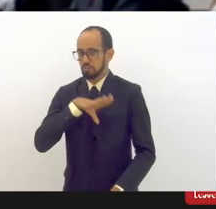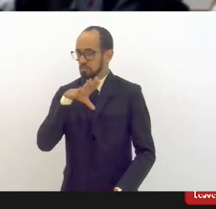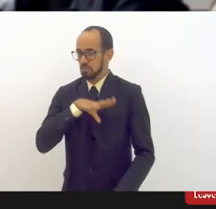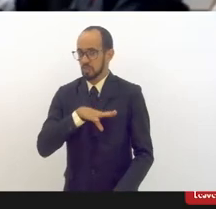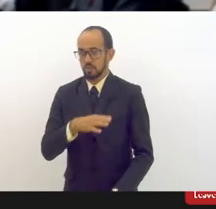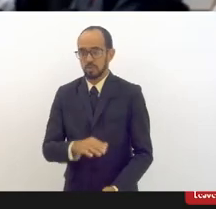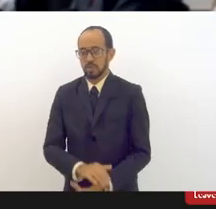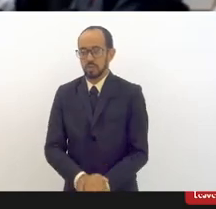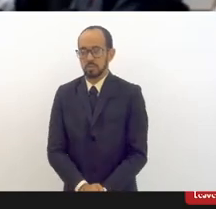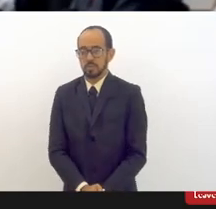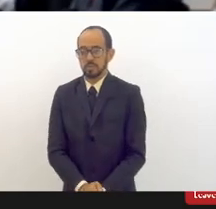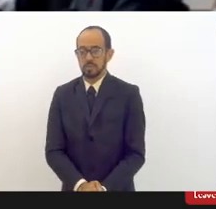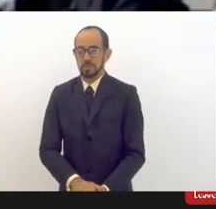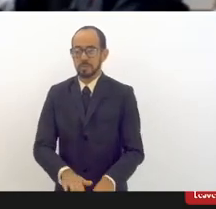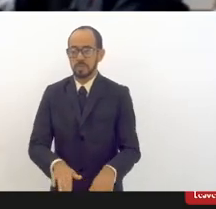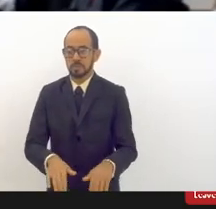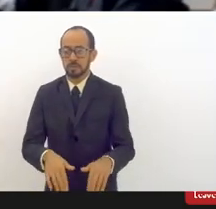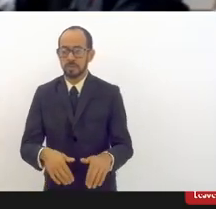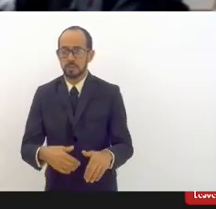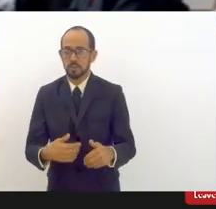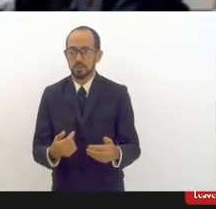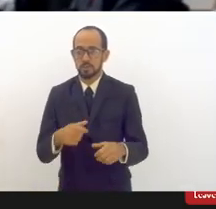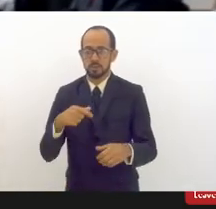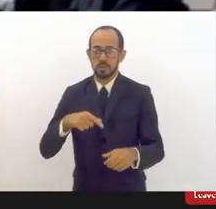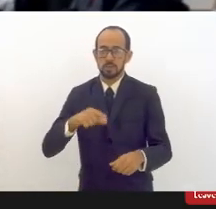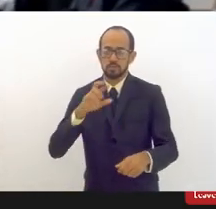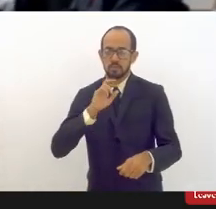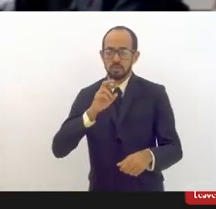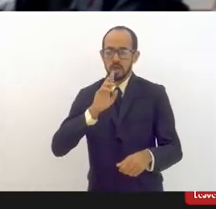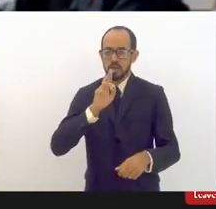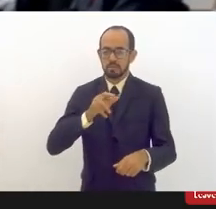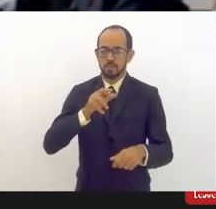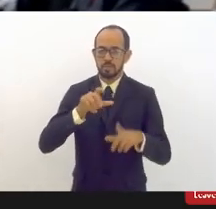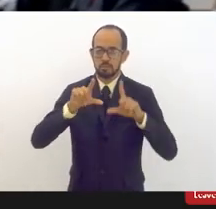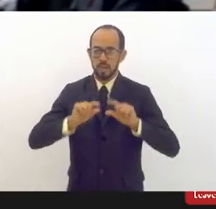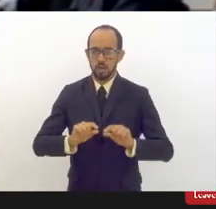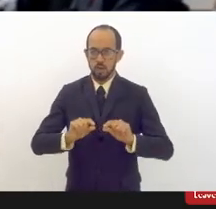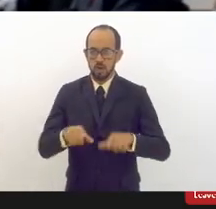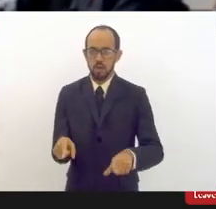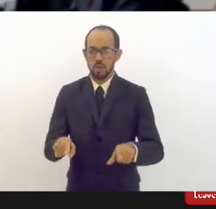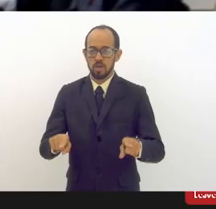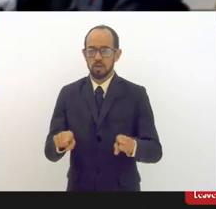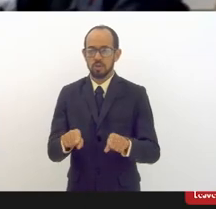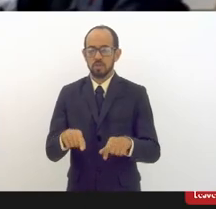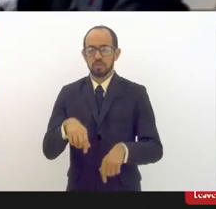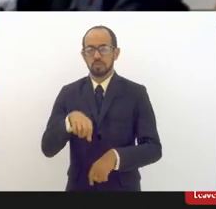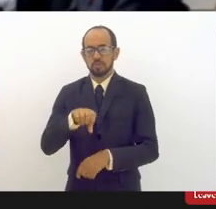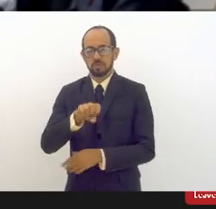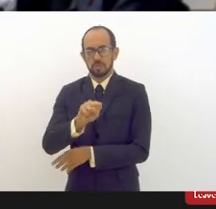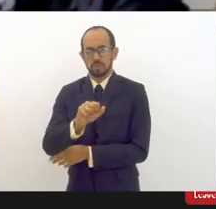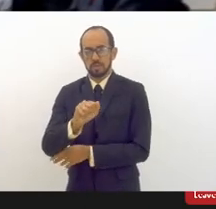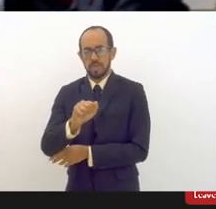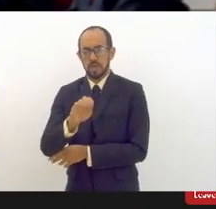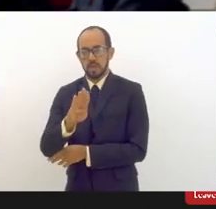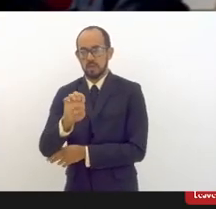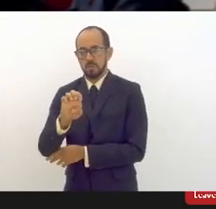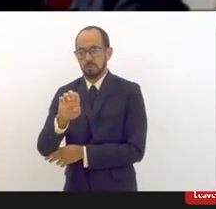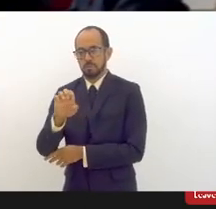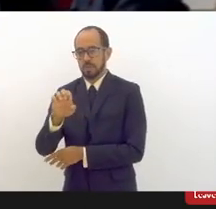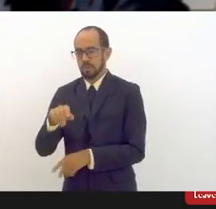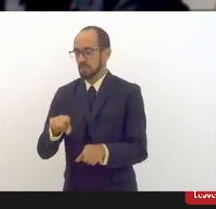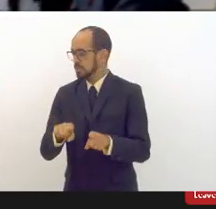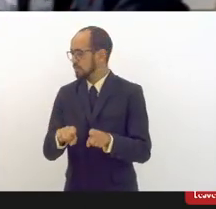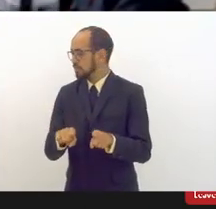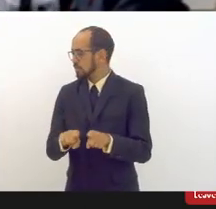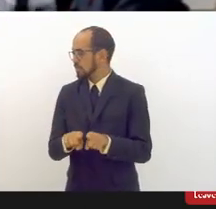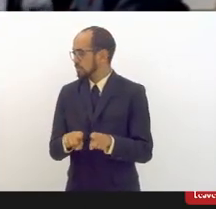alunos apresentam melhor resultado, né? Isso é coadunante até com os resultados do SAEB, mas matemática,